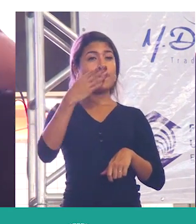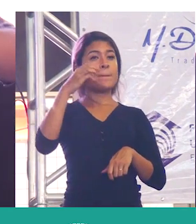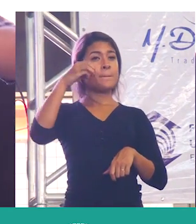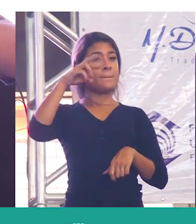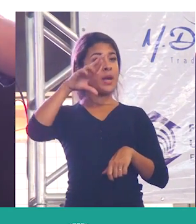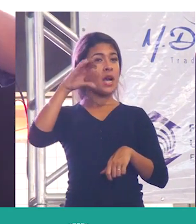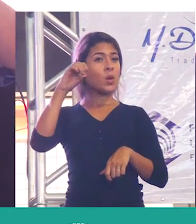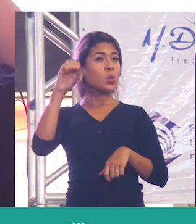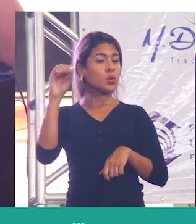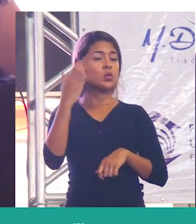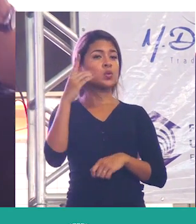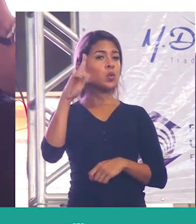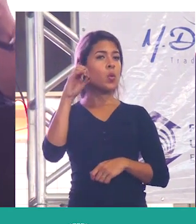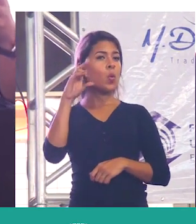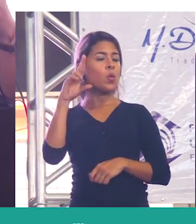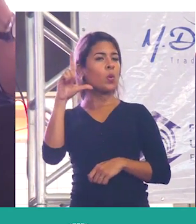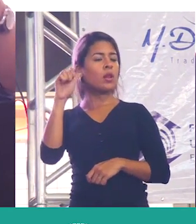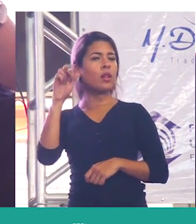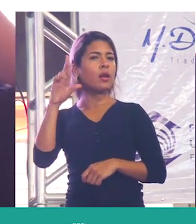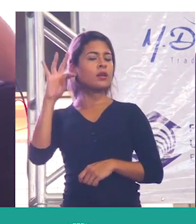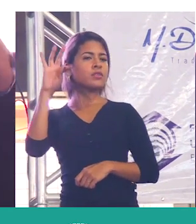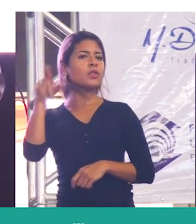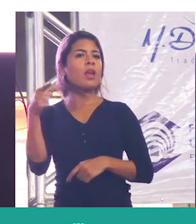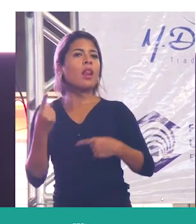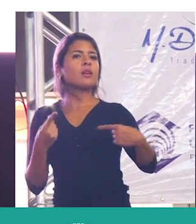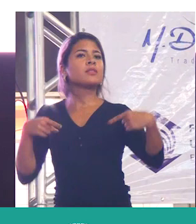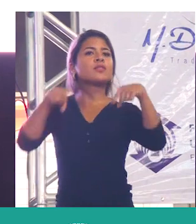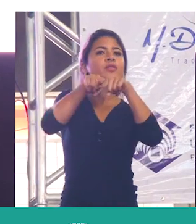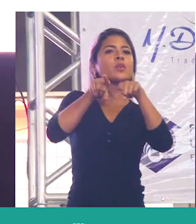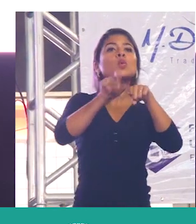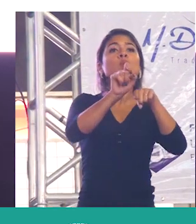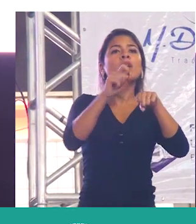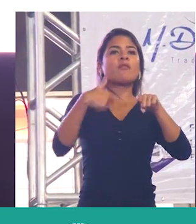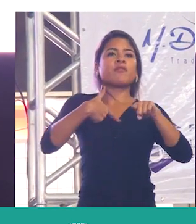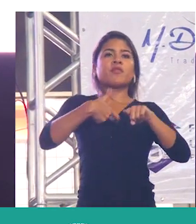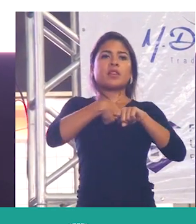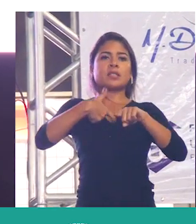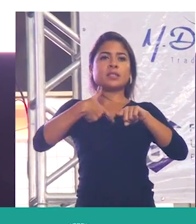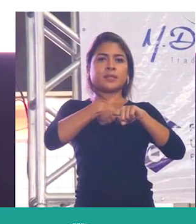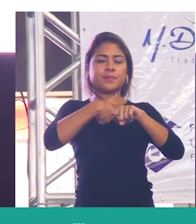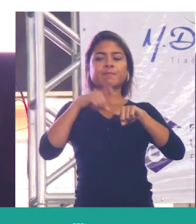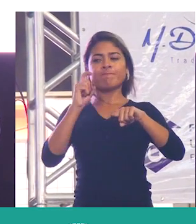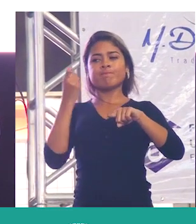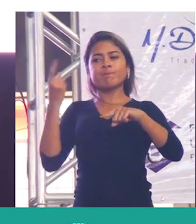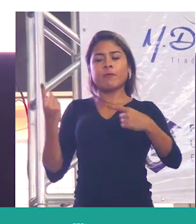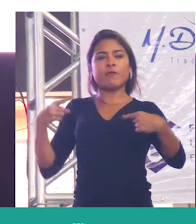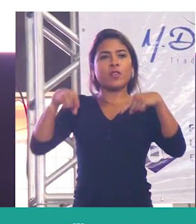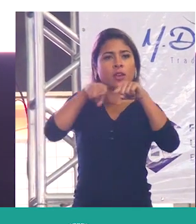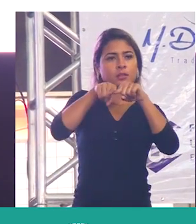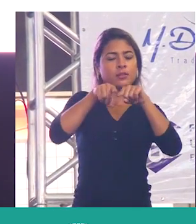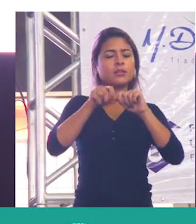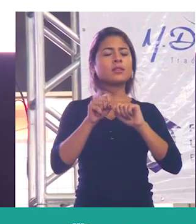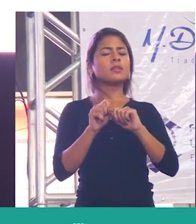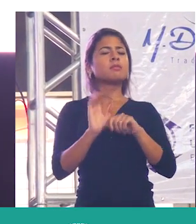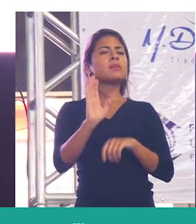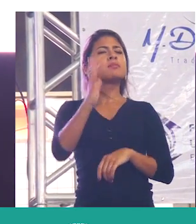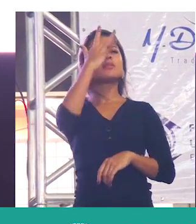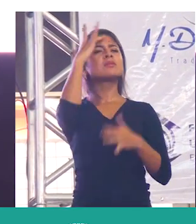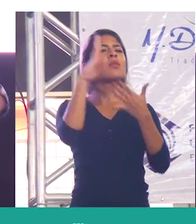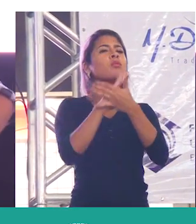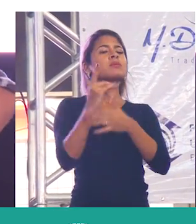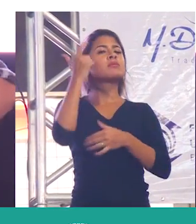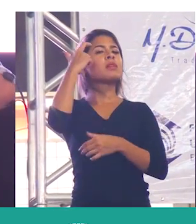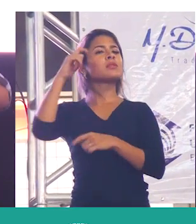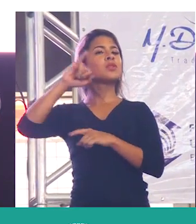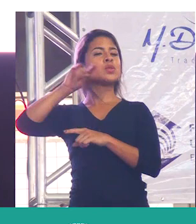ele era afiliado político de Vargas. Para muita gente, João Goulart